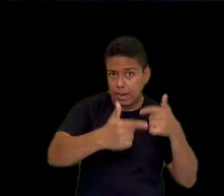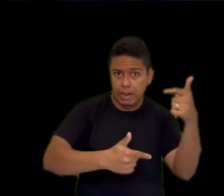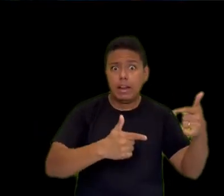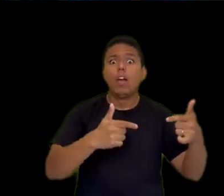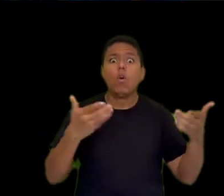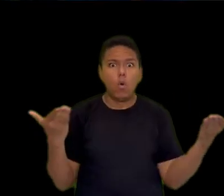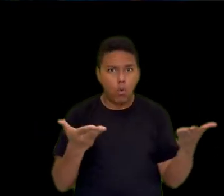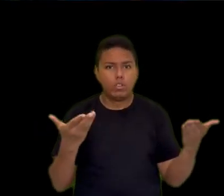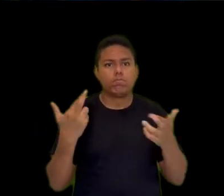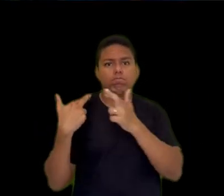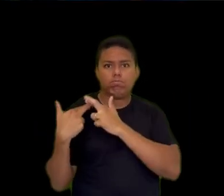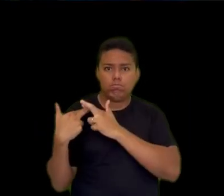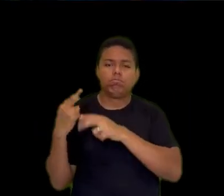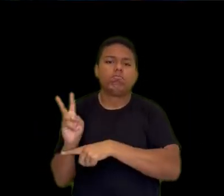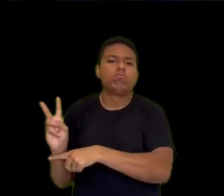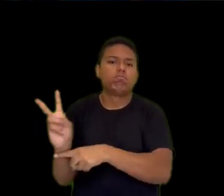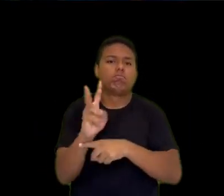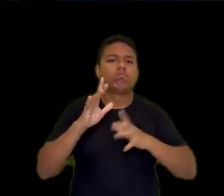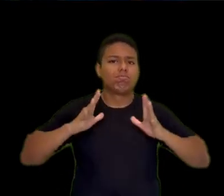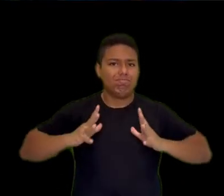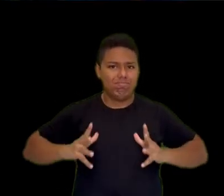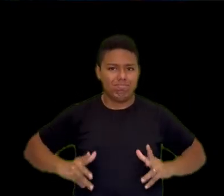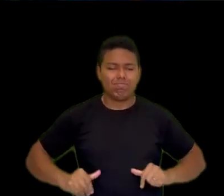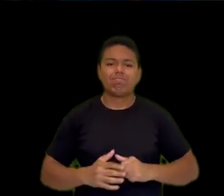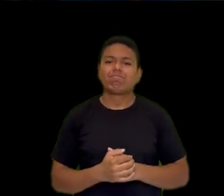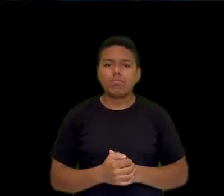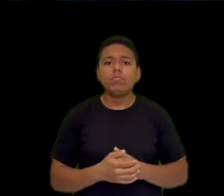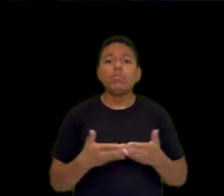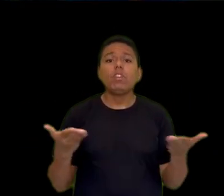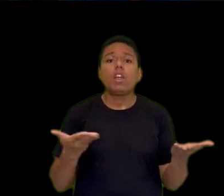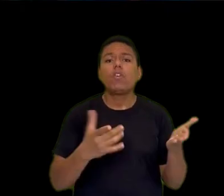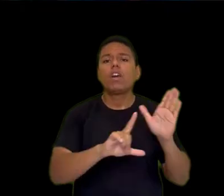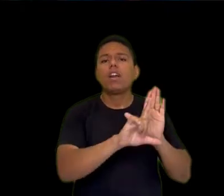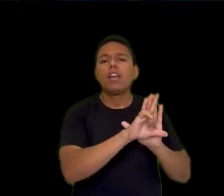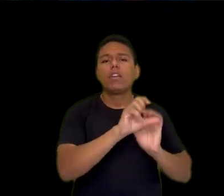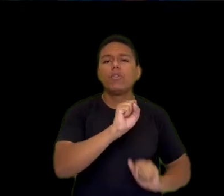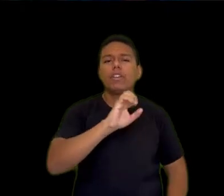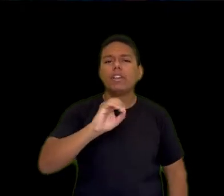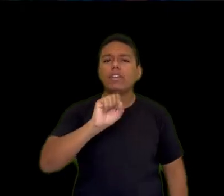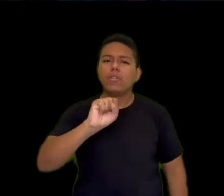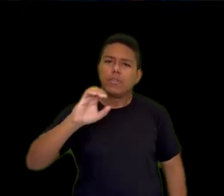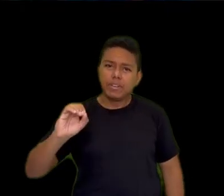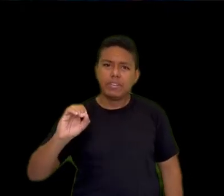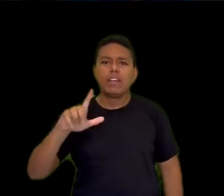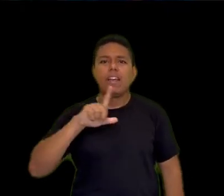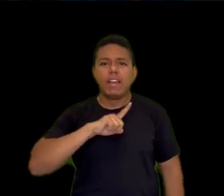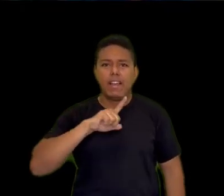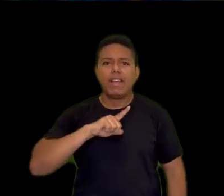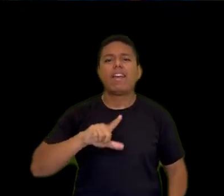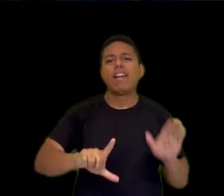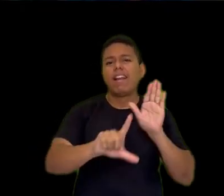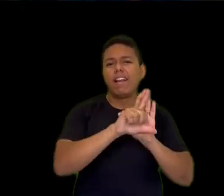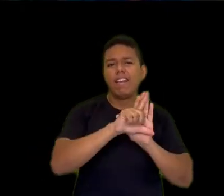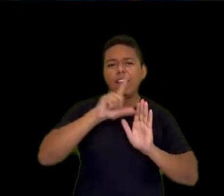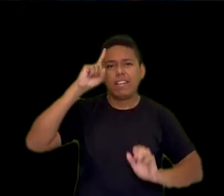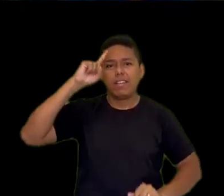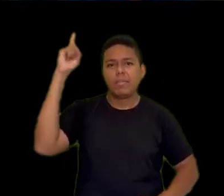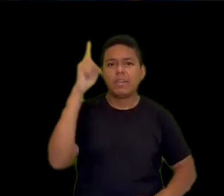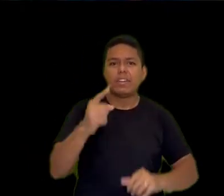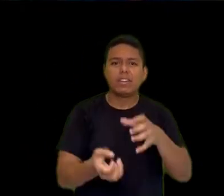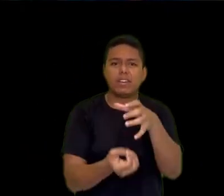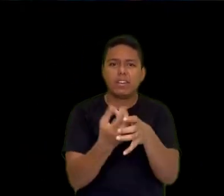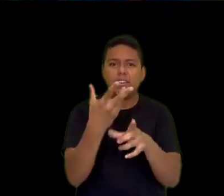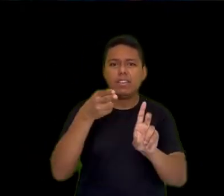Lei 8080, né? Que é a lei que define, que cria o Sistema Único de Saúde. A gente tem no